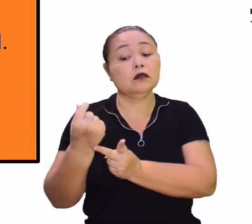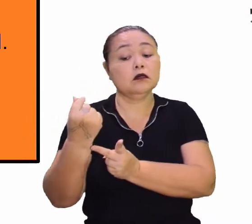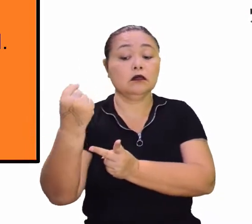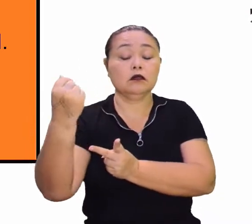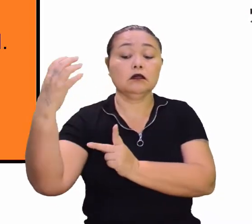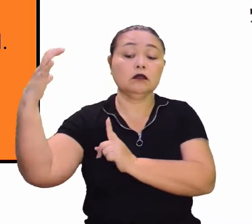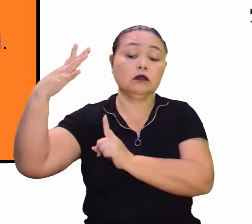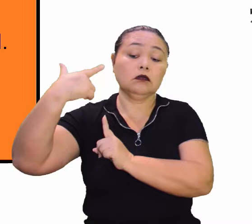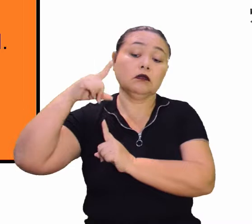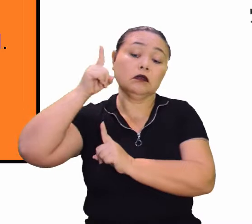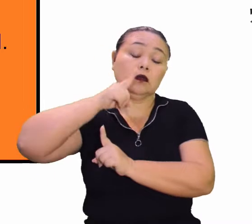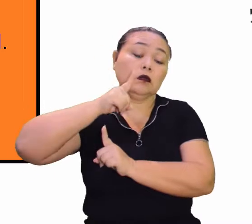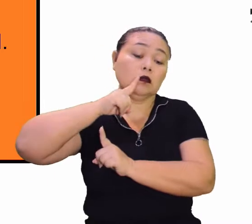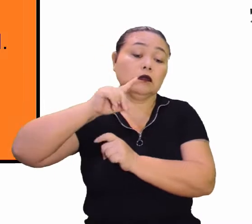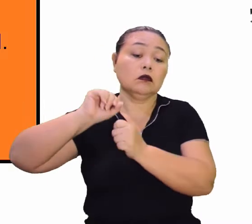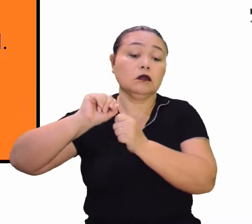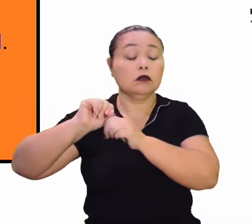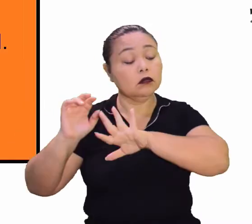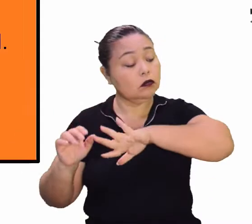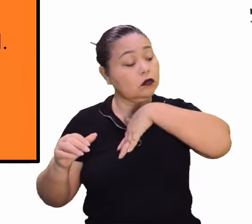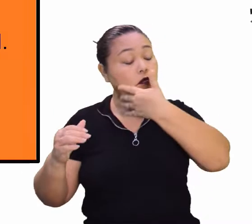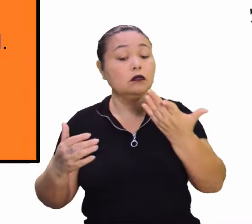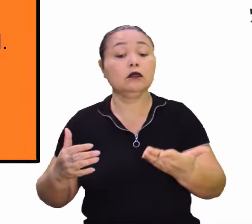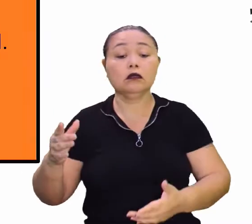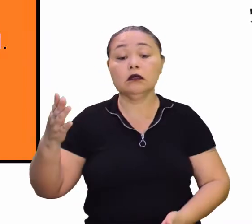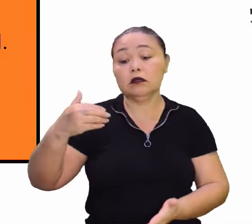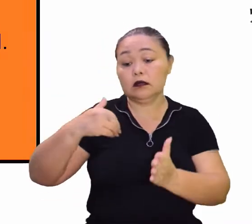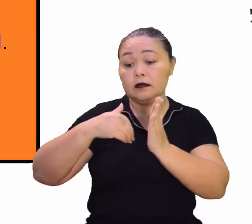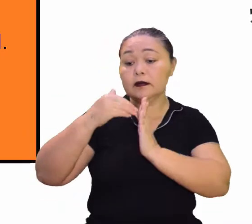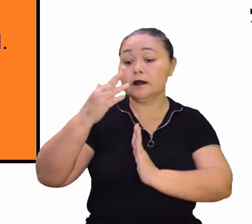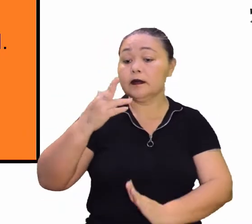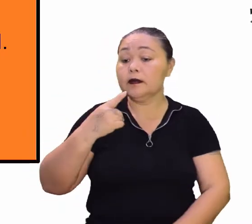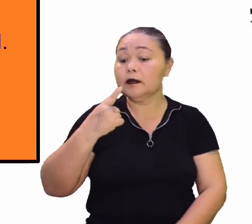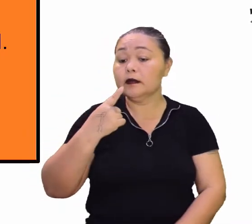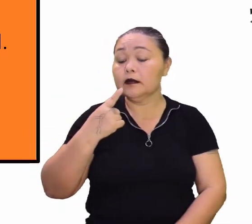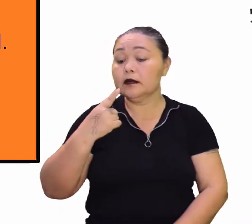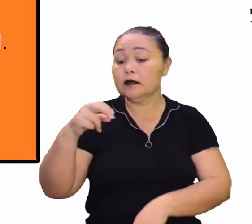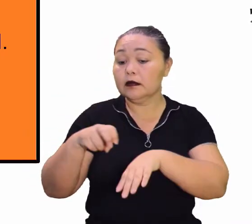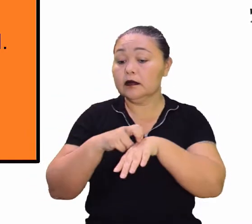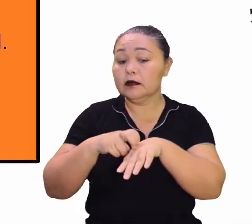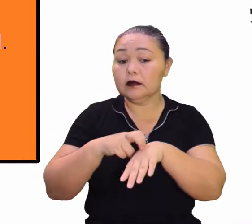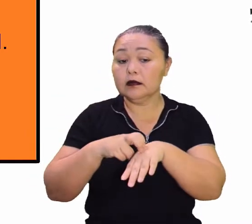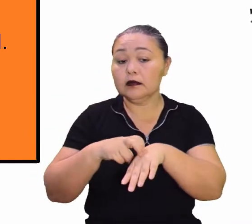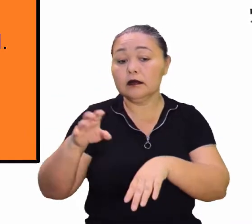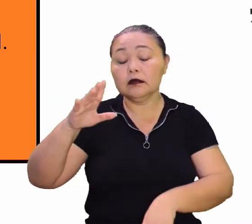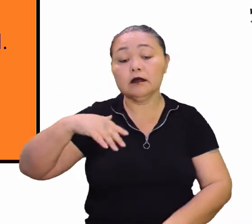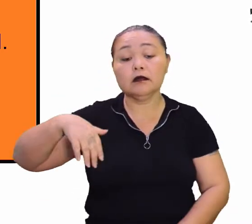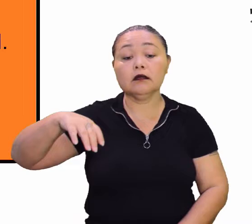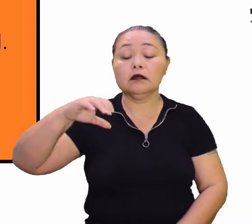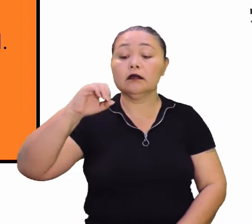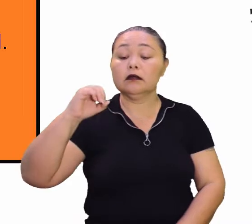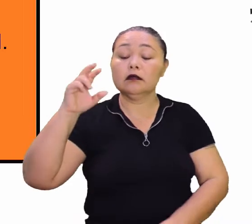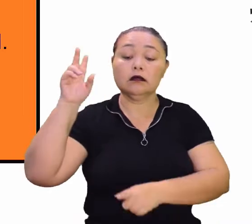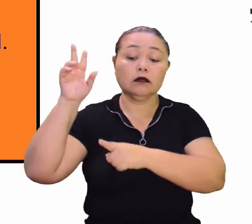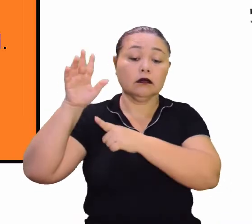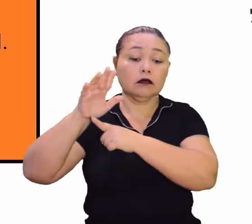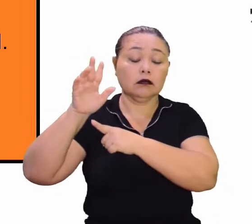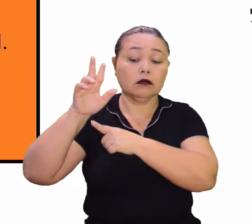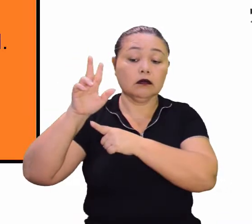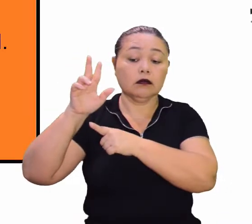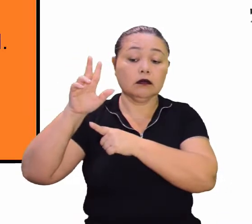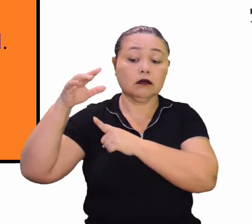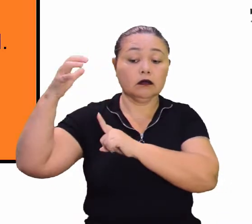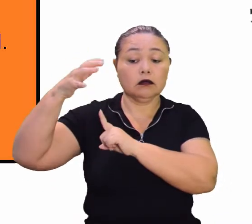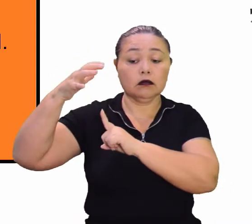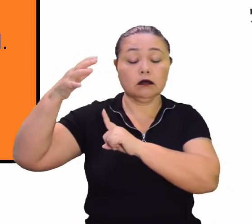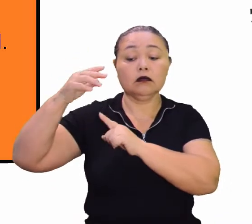influência norte-americana. Isso mesmo. E essa parte que eu vou pintar de verde era a parte que estava sob a influência